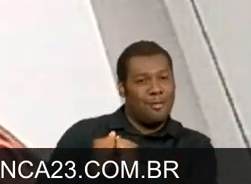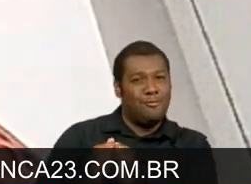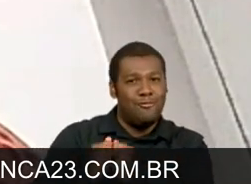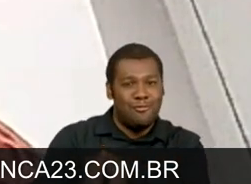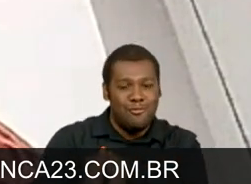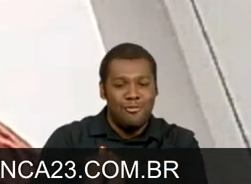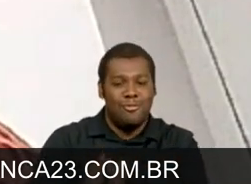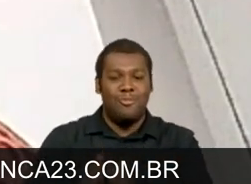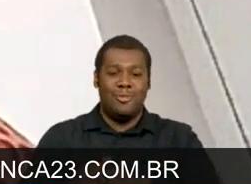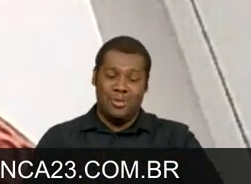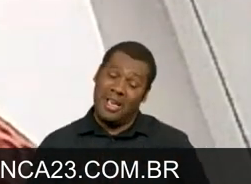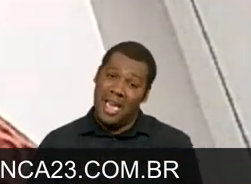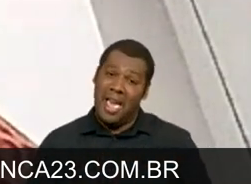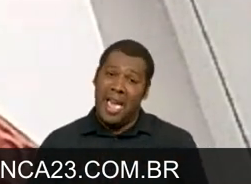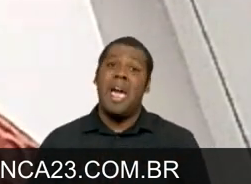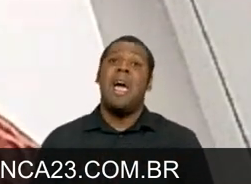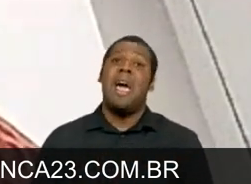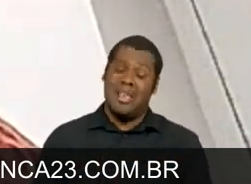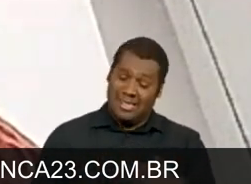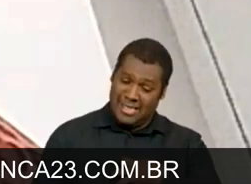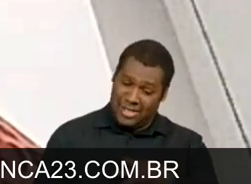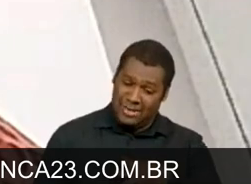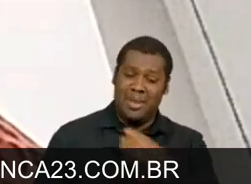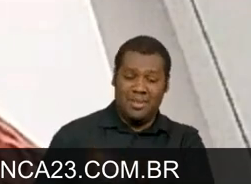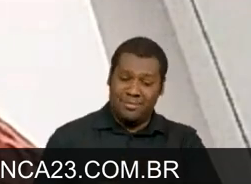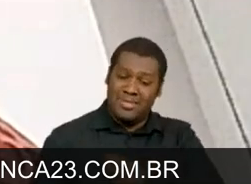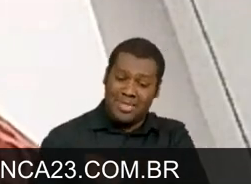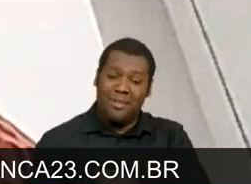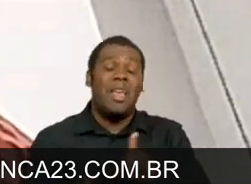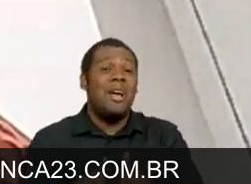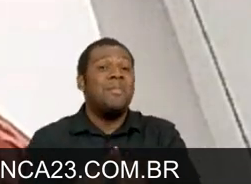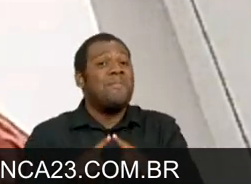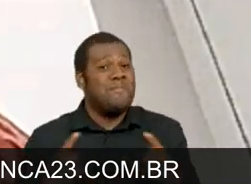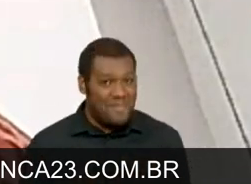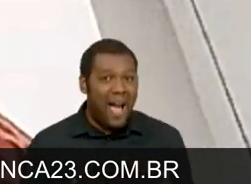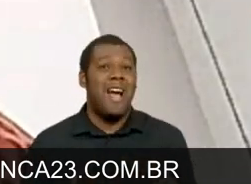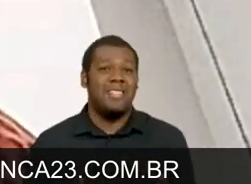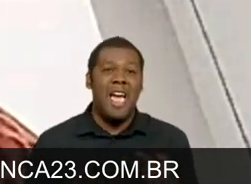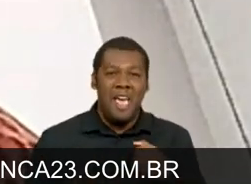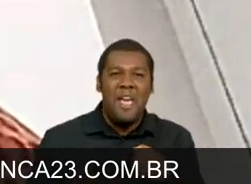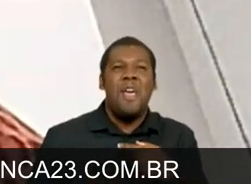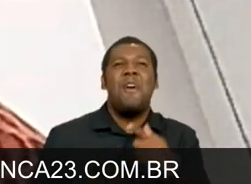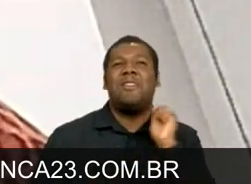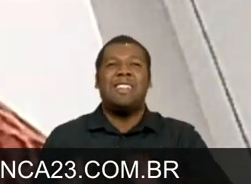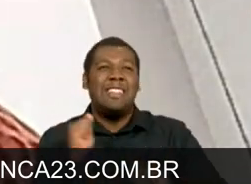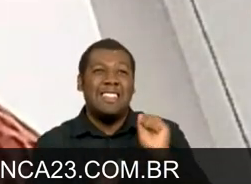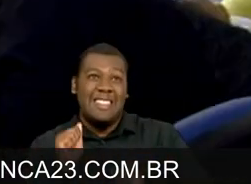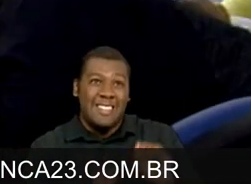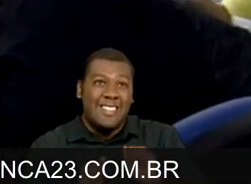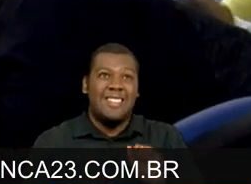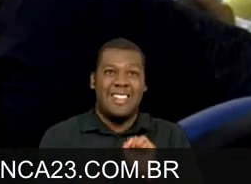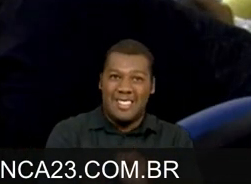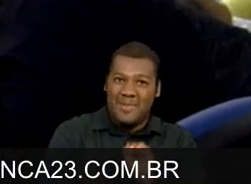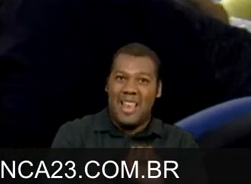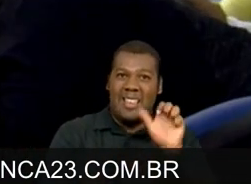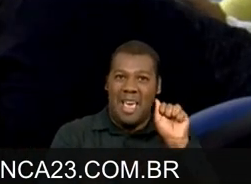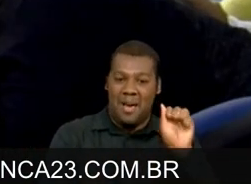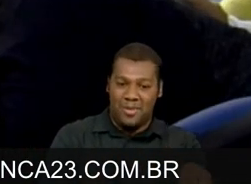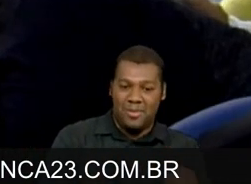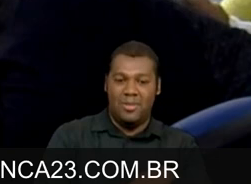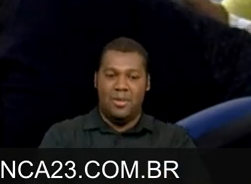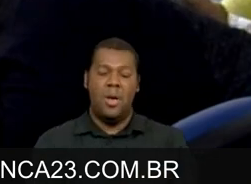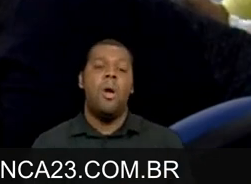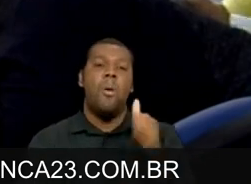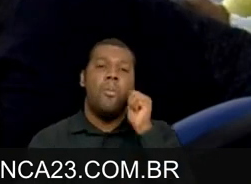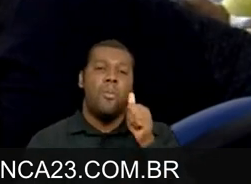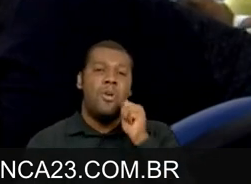E claro, eu vou sentir falta, né, aqui da convivência e tudo, mas é uma coisa que eu quero muito, me aposentar. Somando a idade da